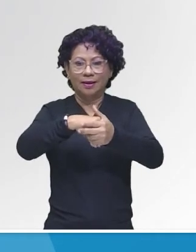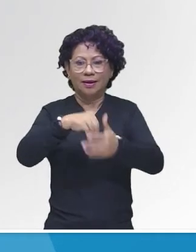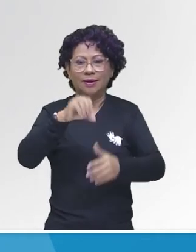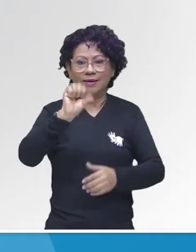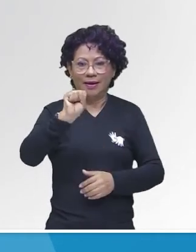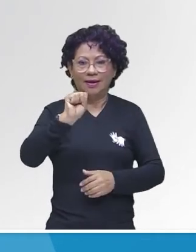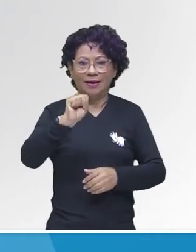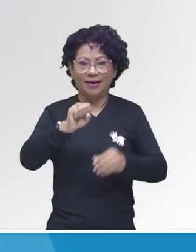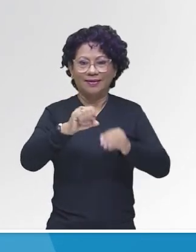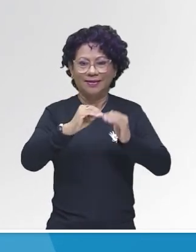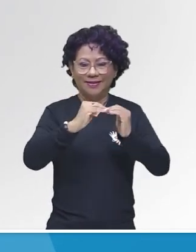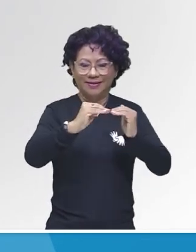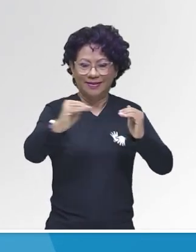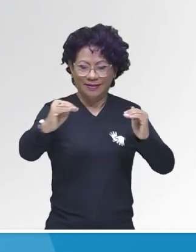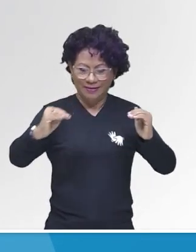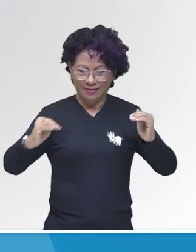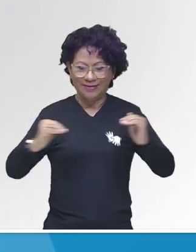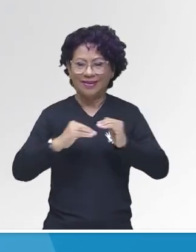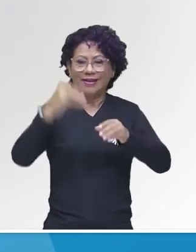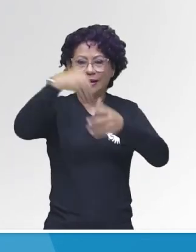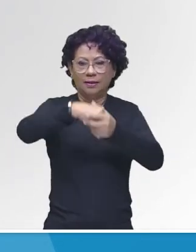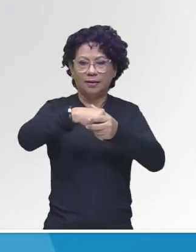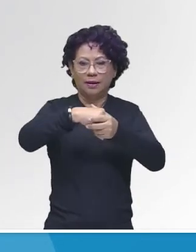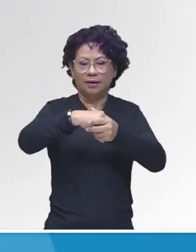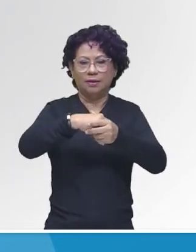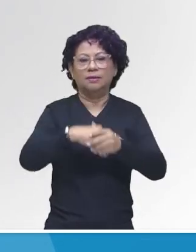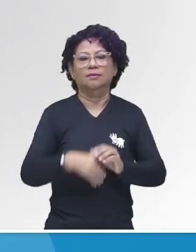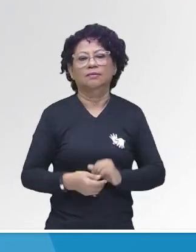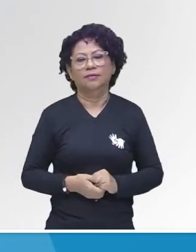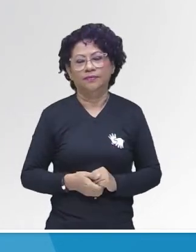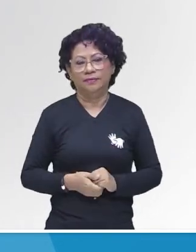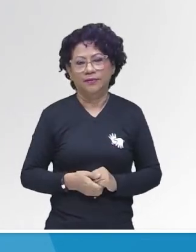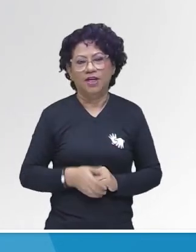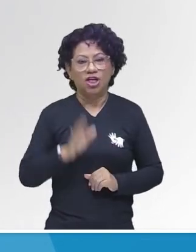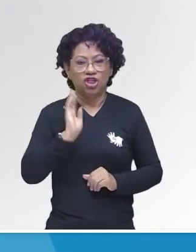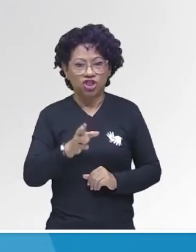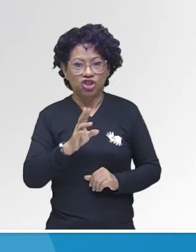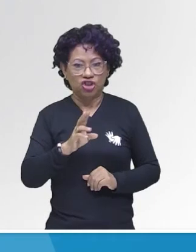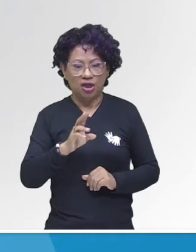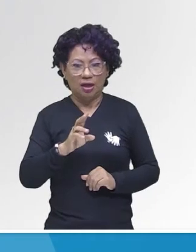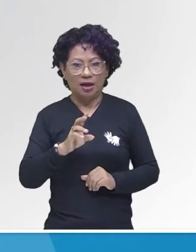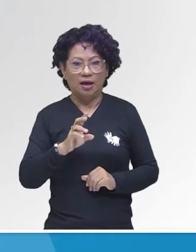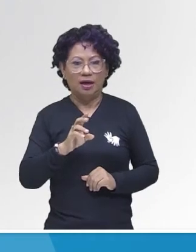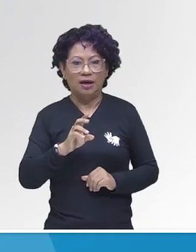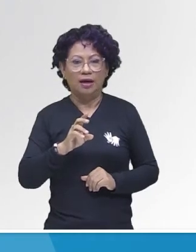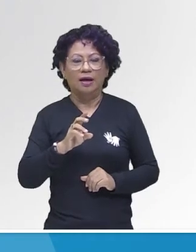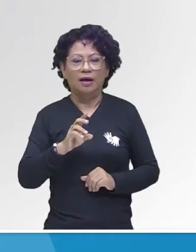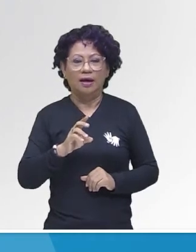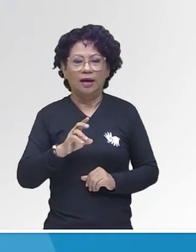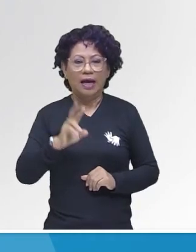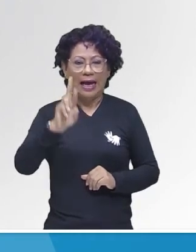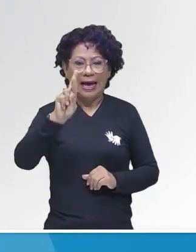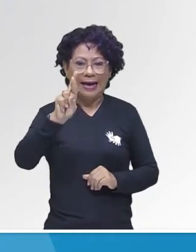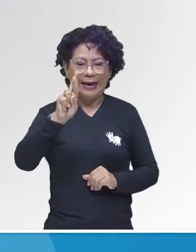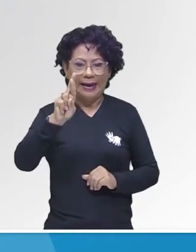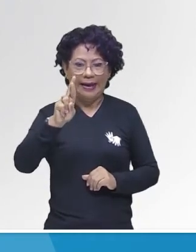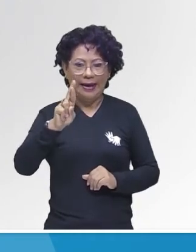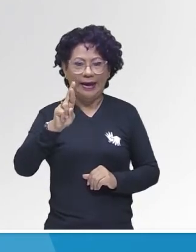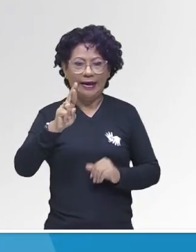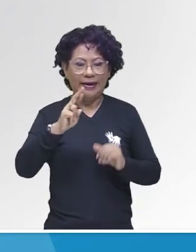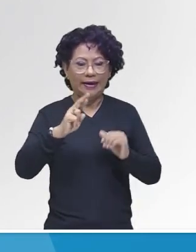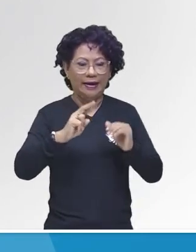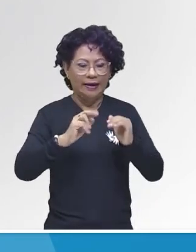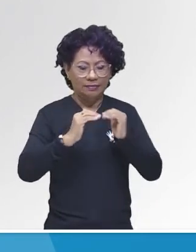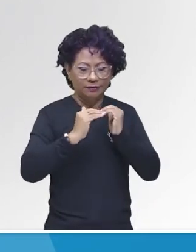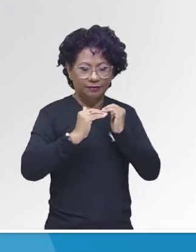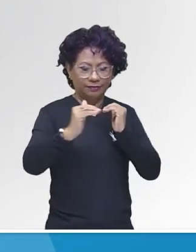a esse plano alfa. O plano a reta R, ele só fura, né? É como se ele só apenas furasse o